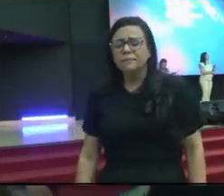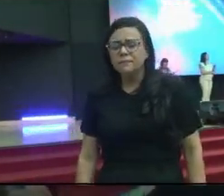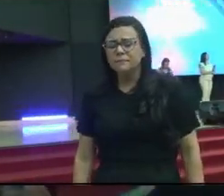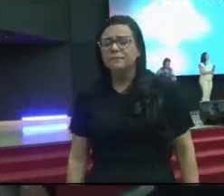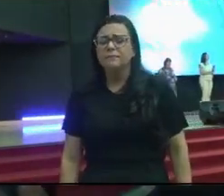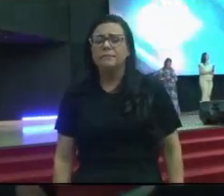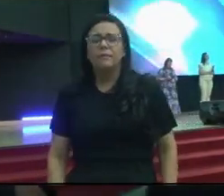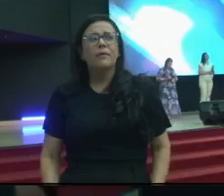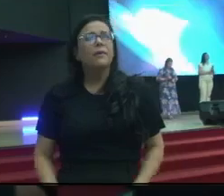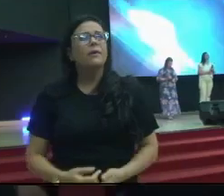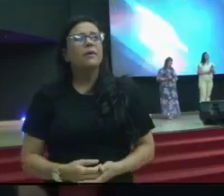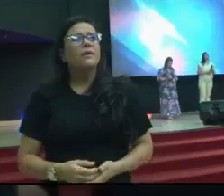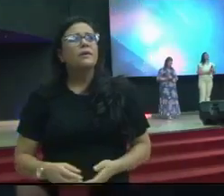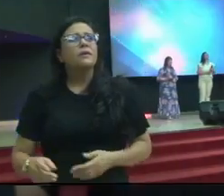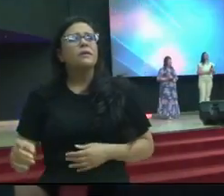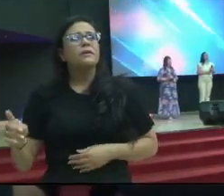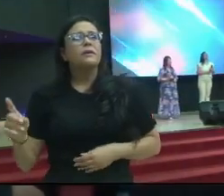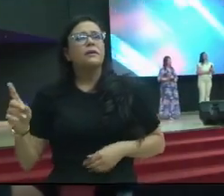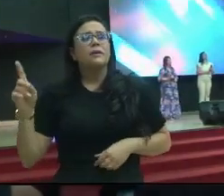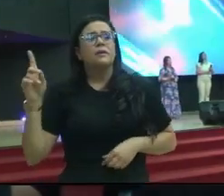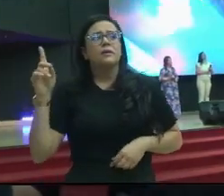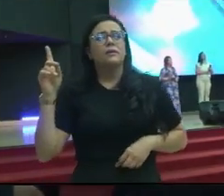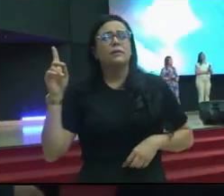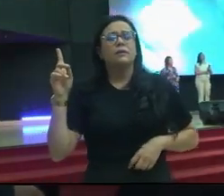Está aqui hoje à noite.